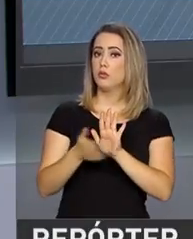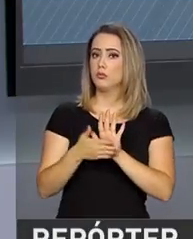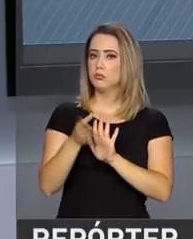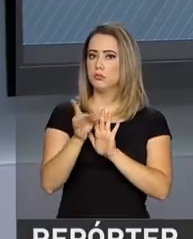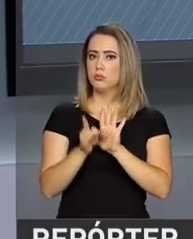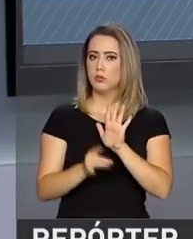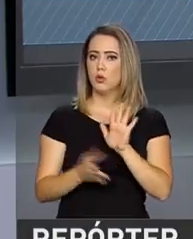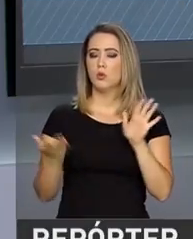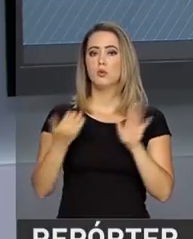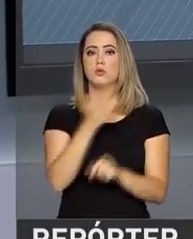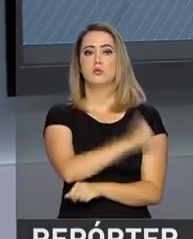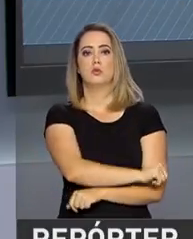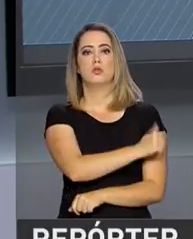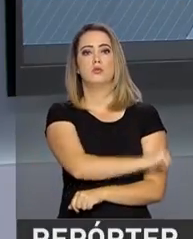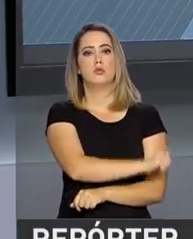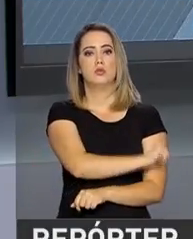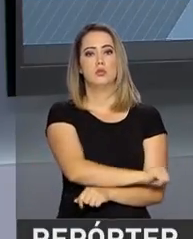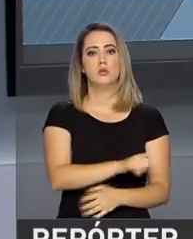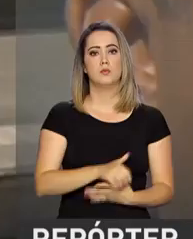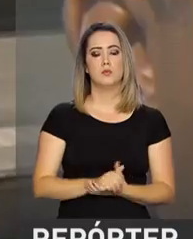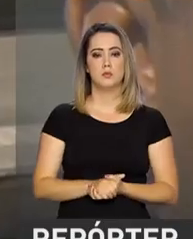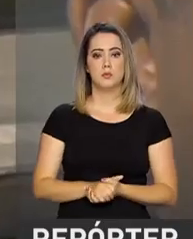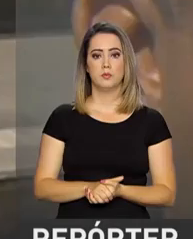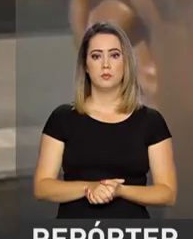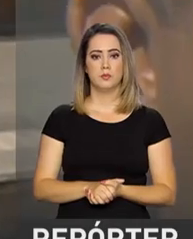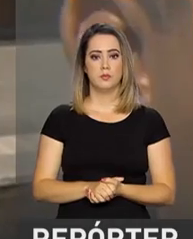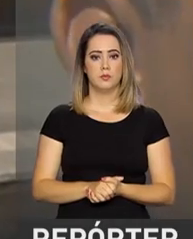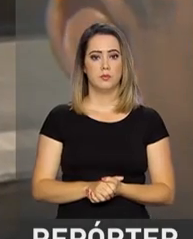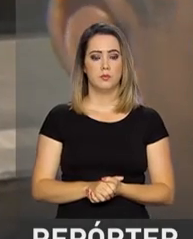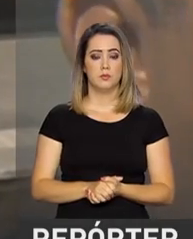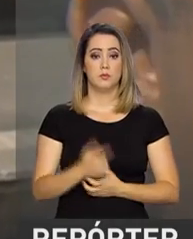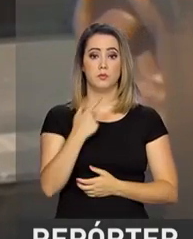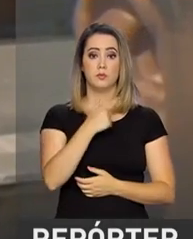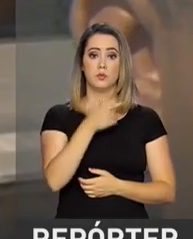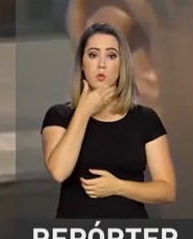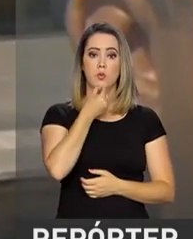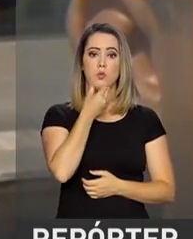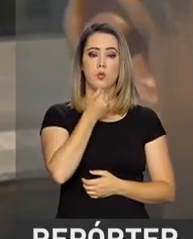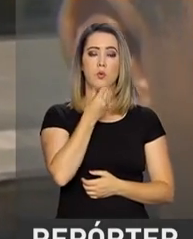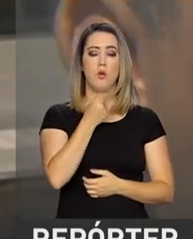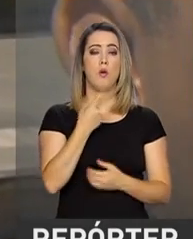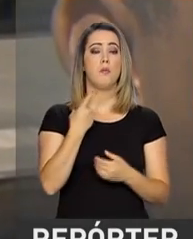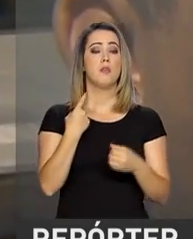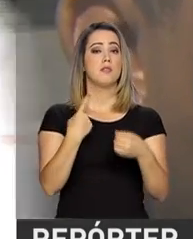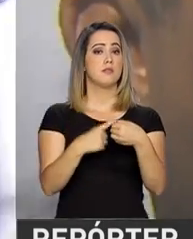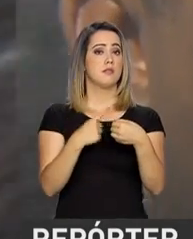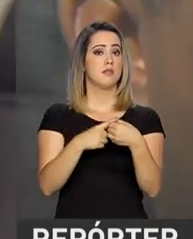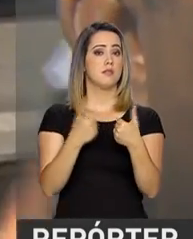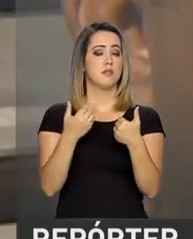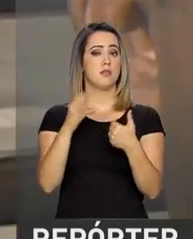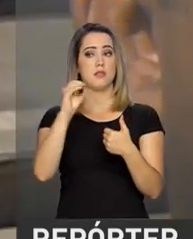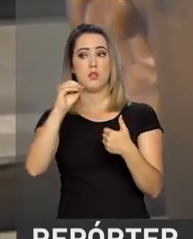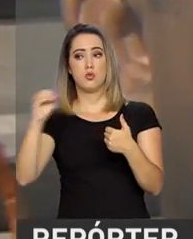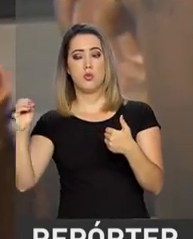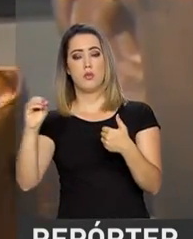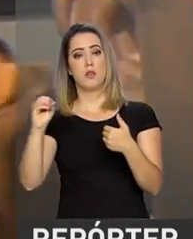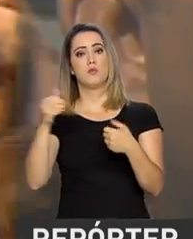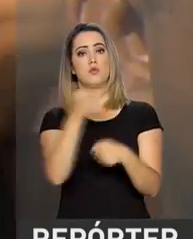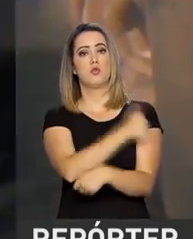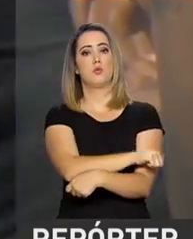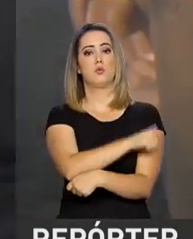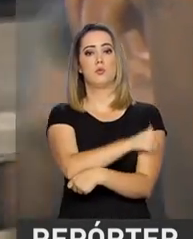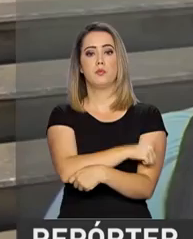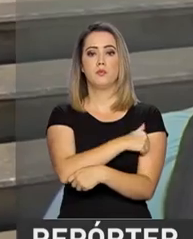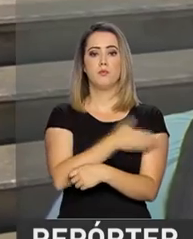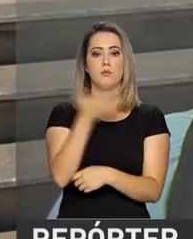publicação lançada no Rio de Janeiro. Maravilha, tá ótimo. Juarez mora em Curicica, na zona oeste do Rio de Janeiro. Até pouco